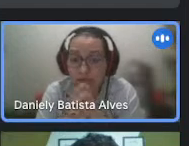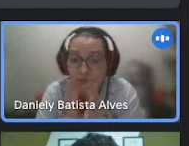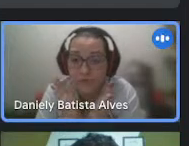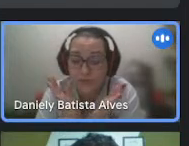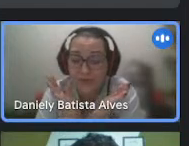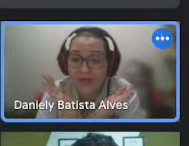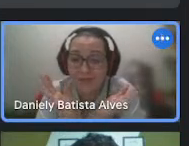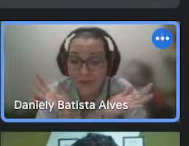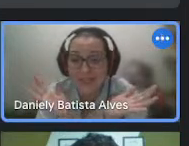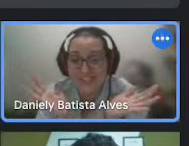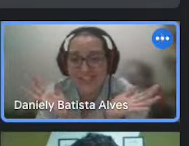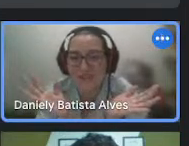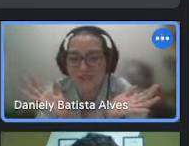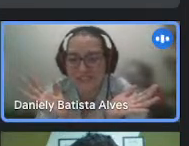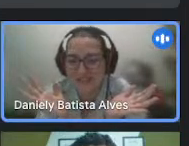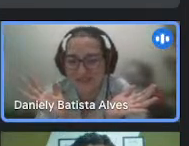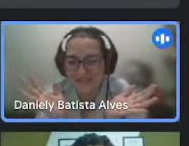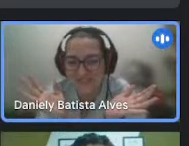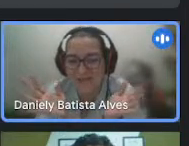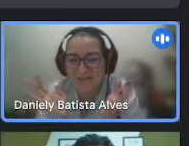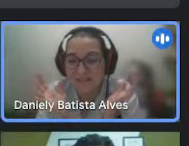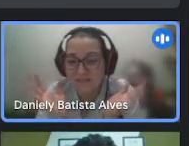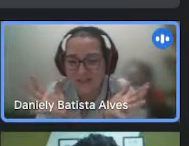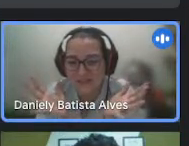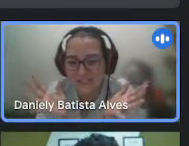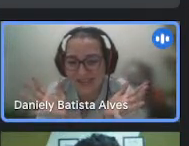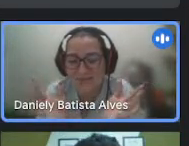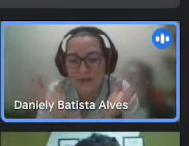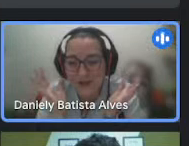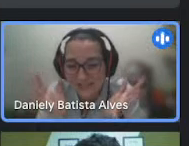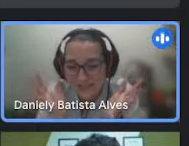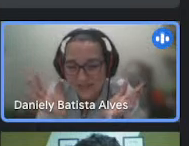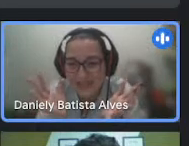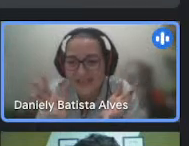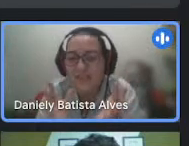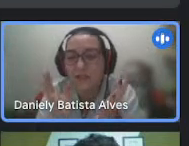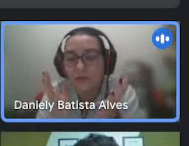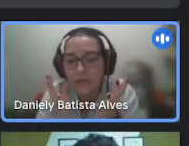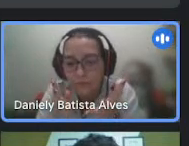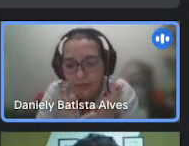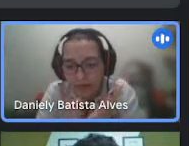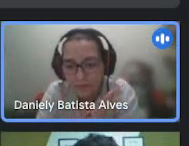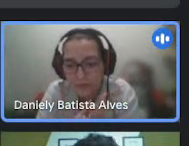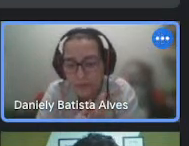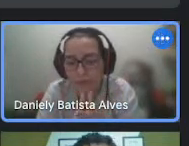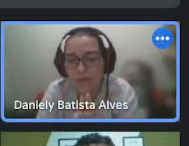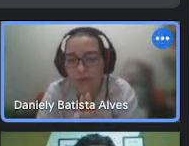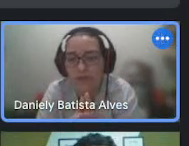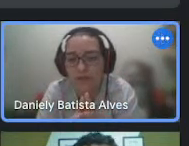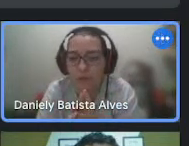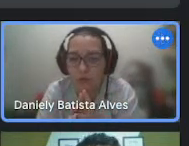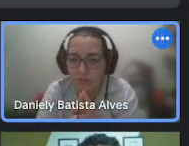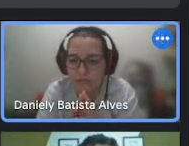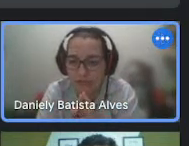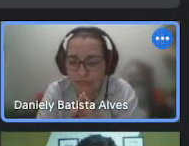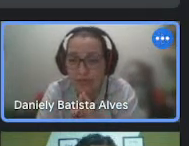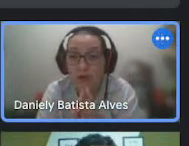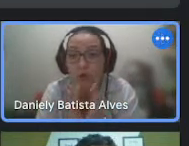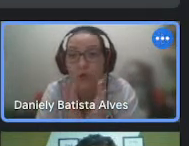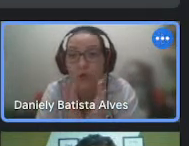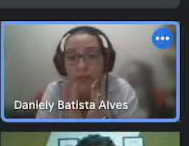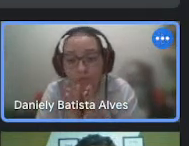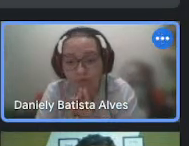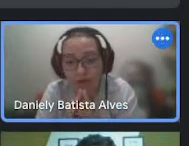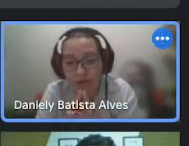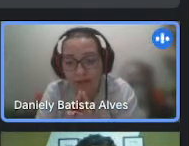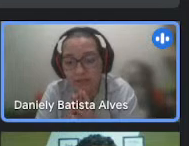se muita gente se assusta com o CEP, tem medo do CEP. Só ressaltar isso, não tenham medo de submeter protocolos ao CEP.